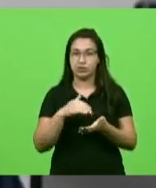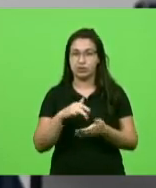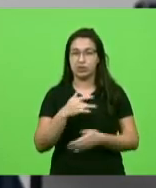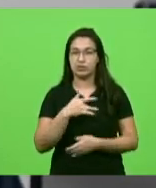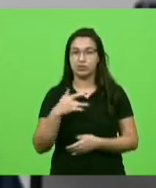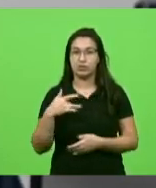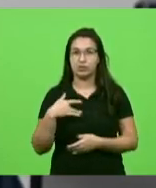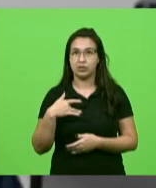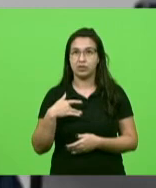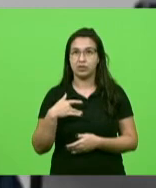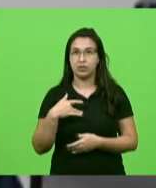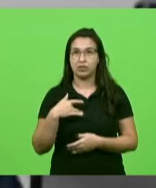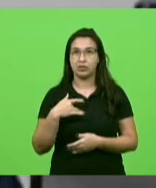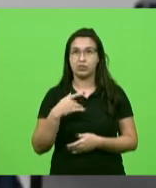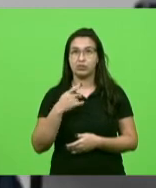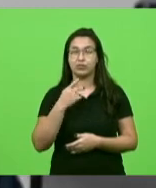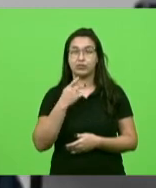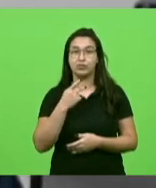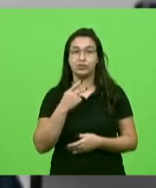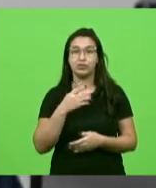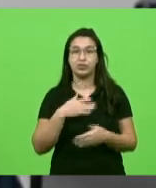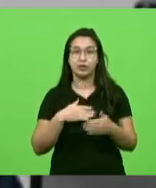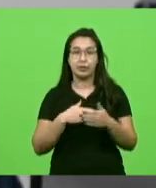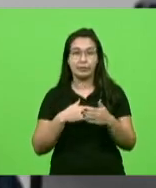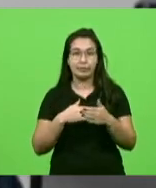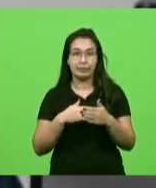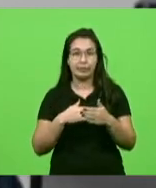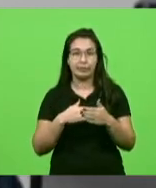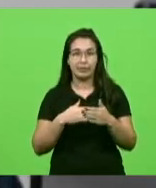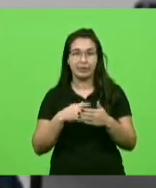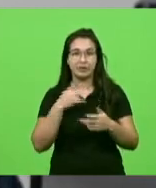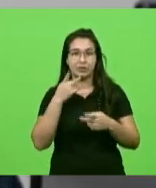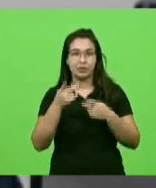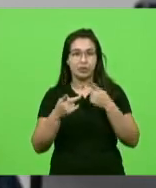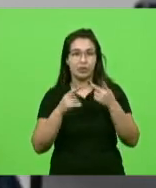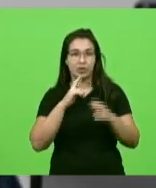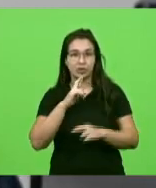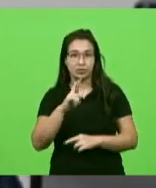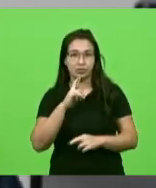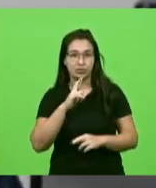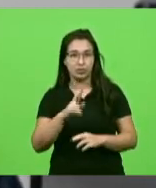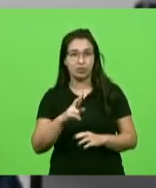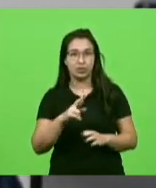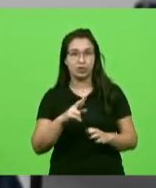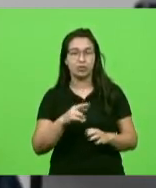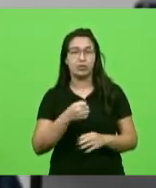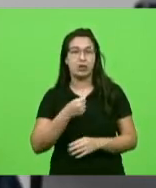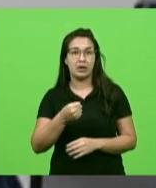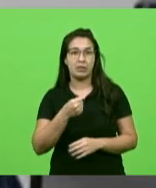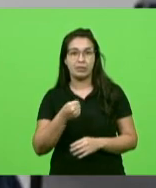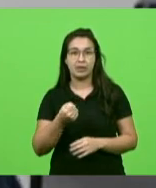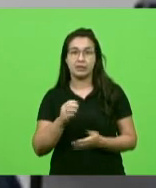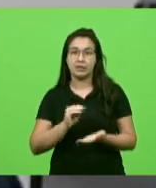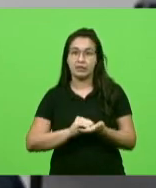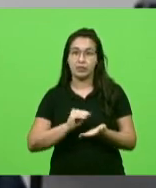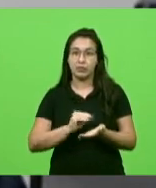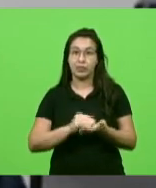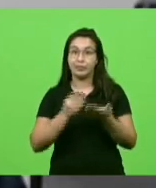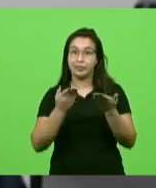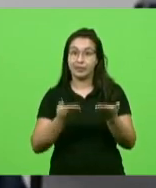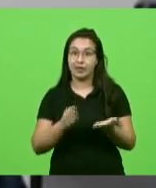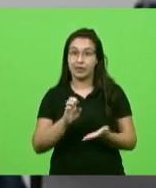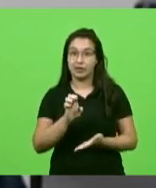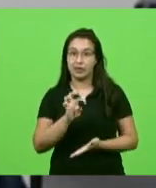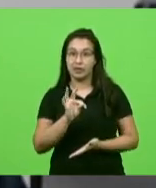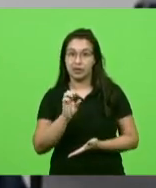e pediu sua intervenção para responder aos questionamentos da imprensa sobre o valor da aquisição dos equipamentos secretarial preferimos diz